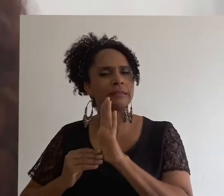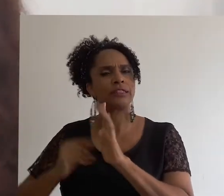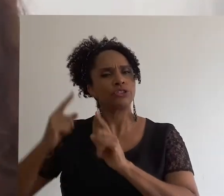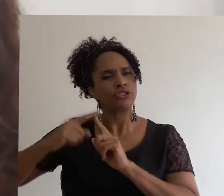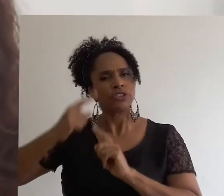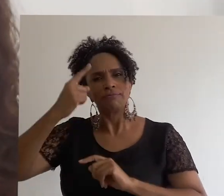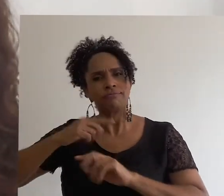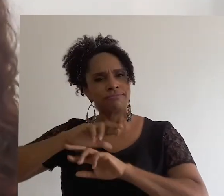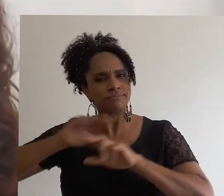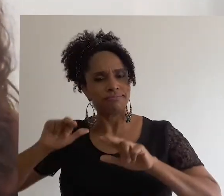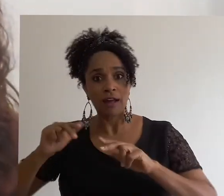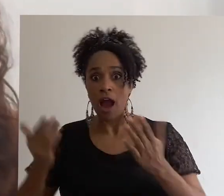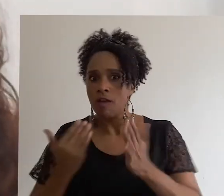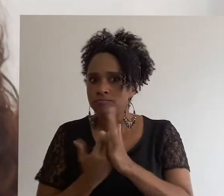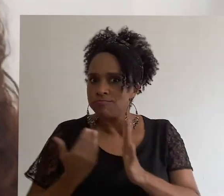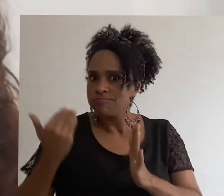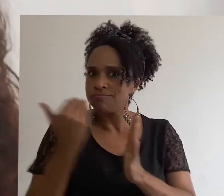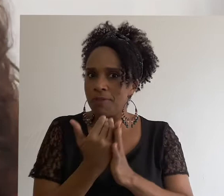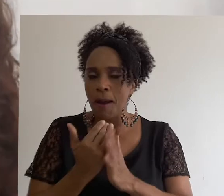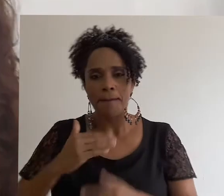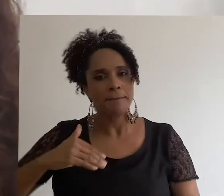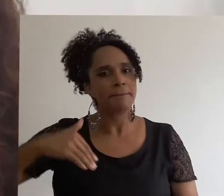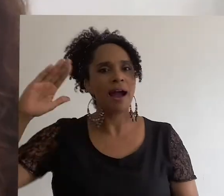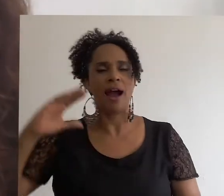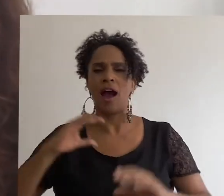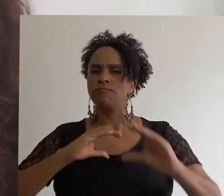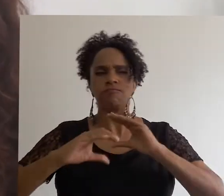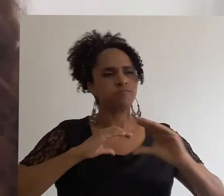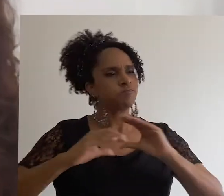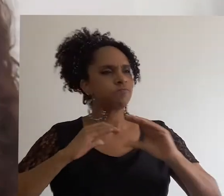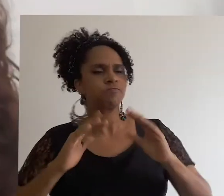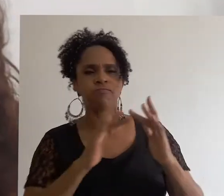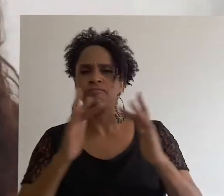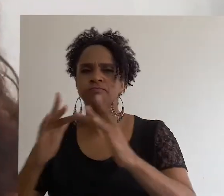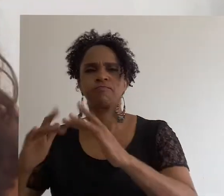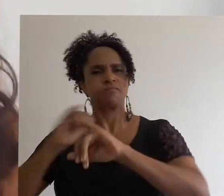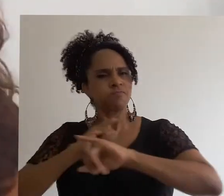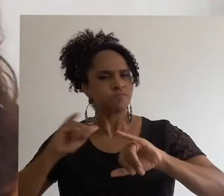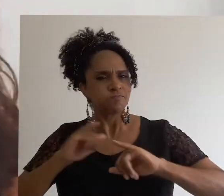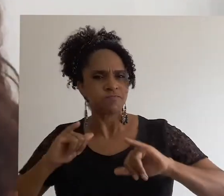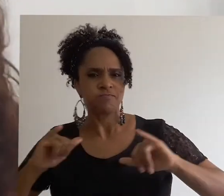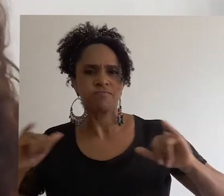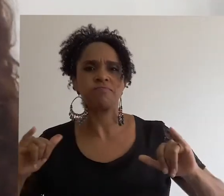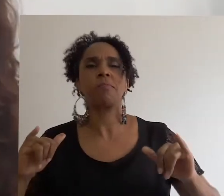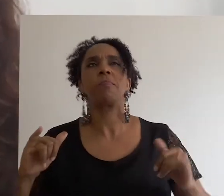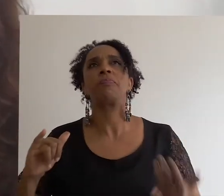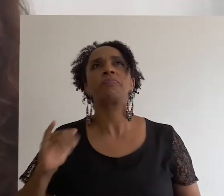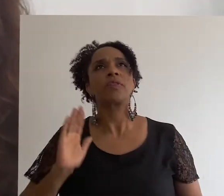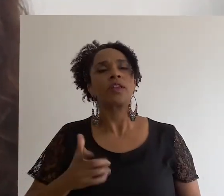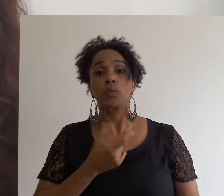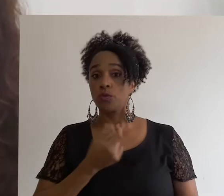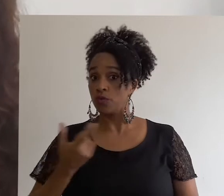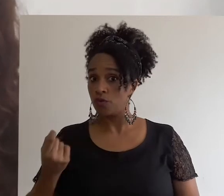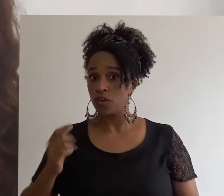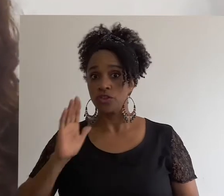diferentes formatos, e a realização de ações de comunicação e de campanhas institucionais. A gente